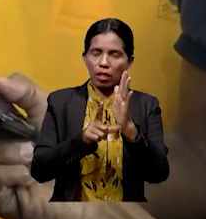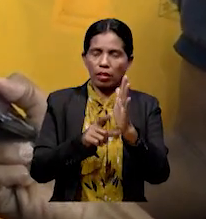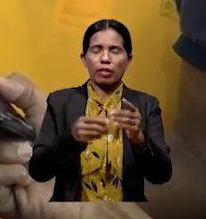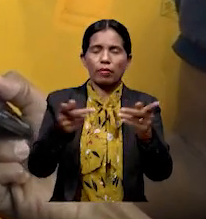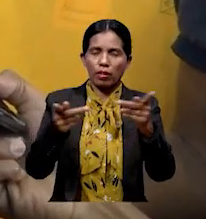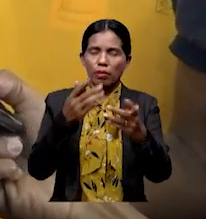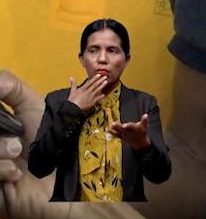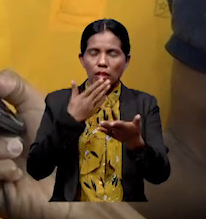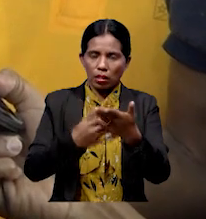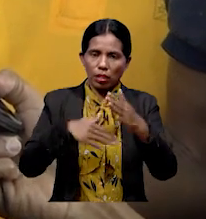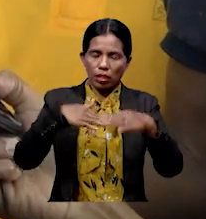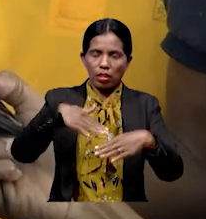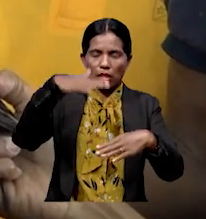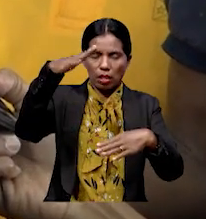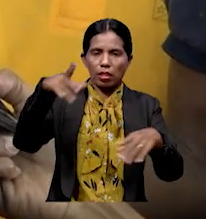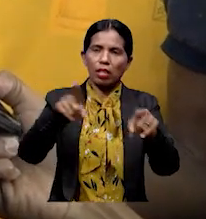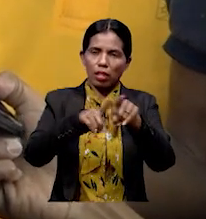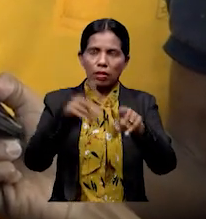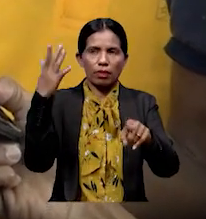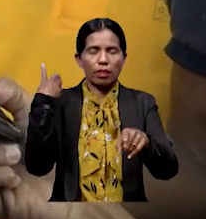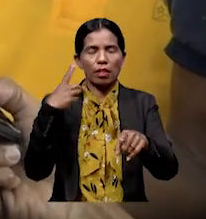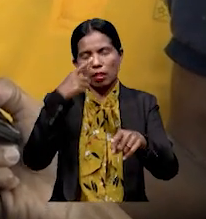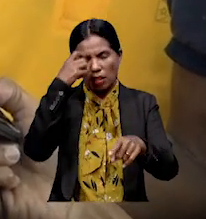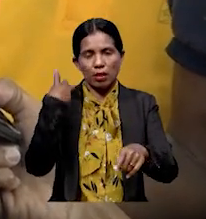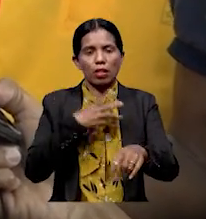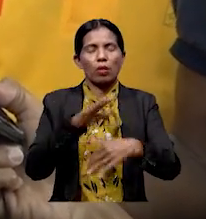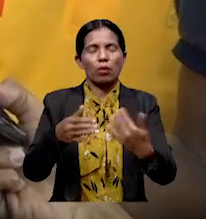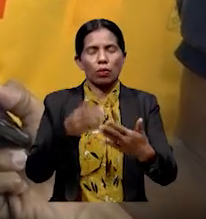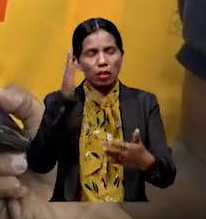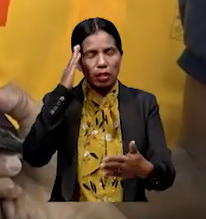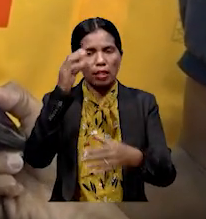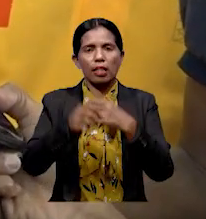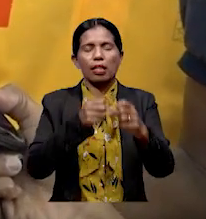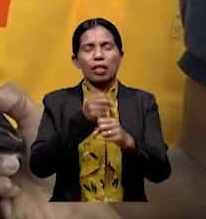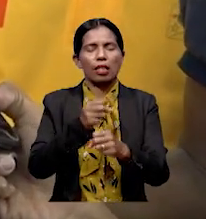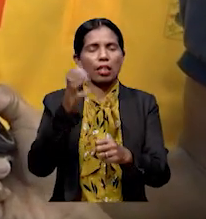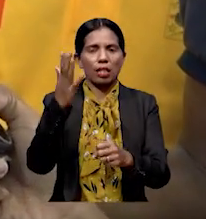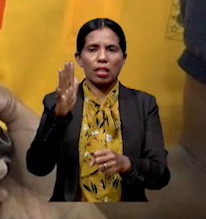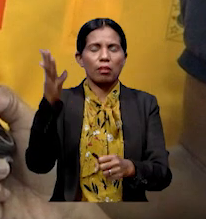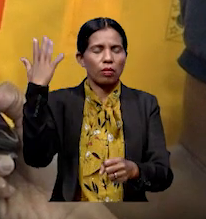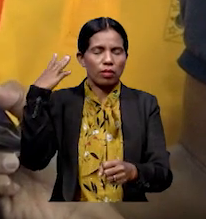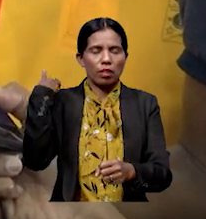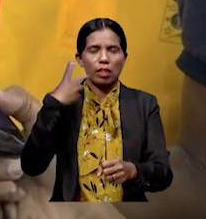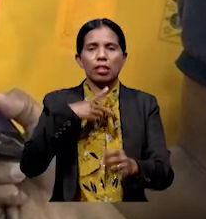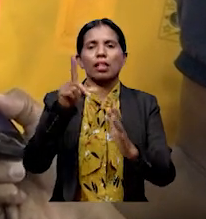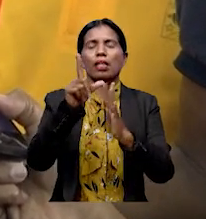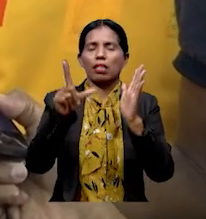digno, as, ele se vai bem. Também tu está tendo que tinha nira e que os nem tinha e tinha constituição